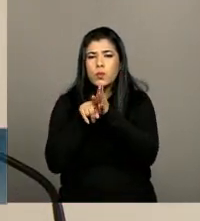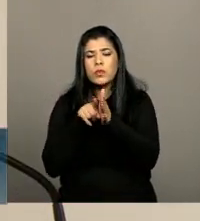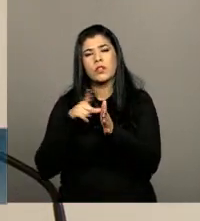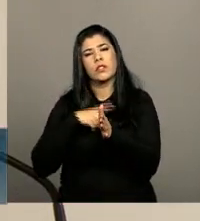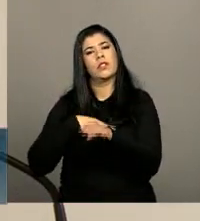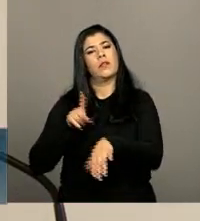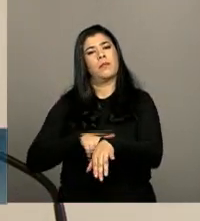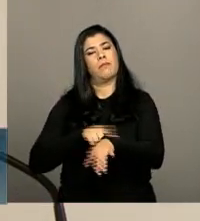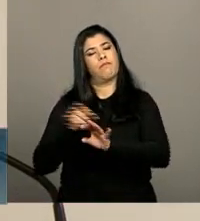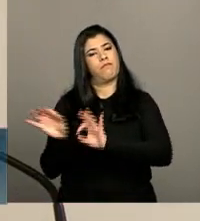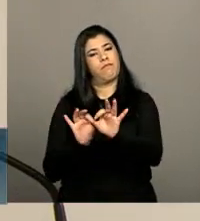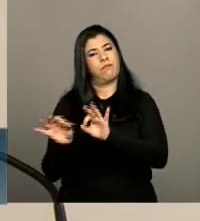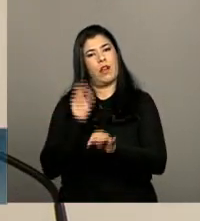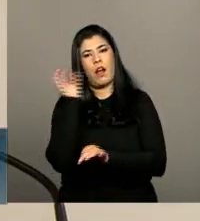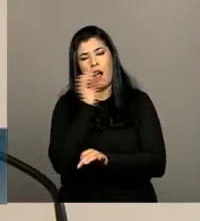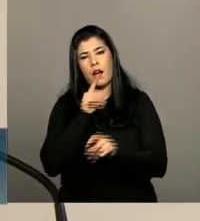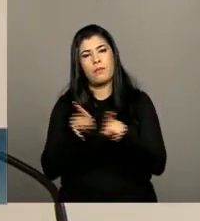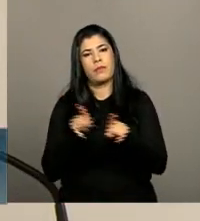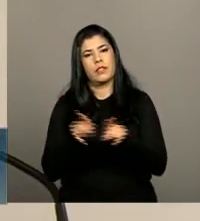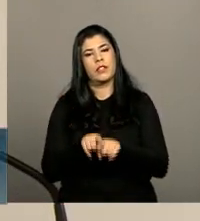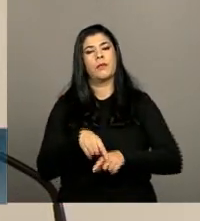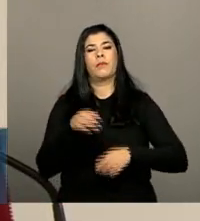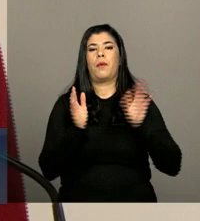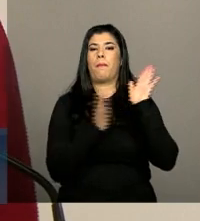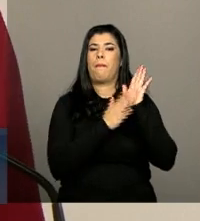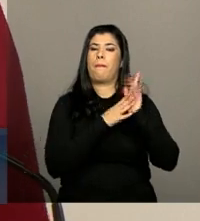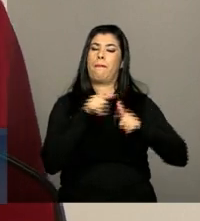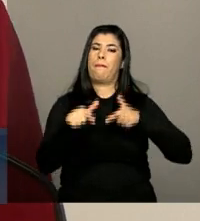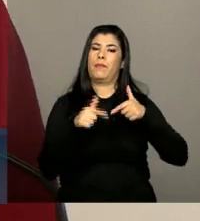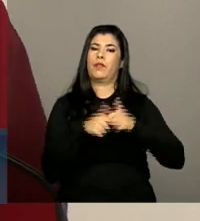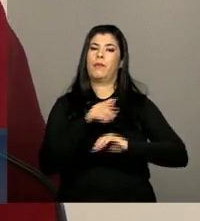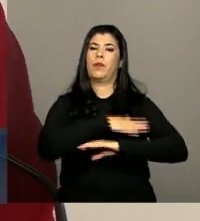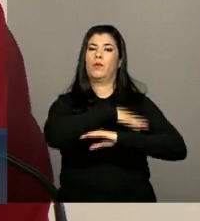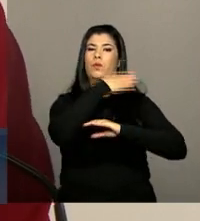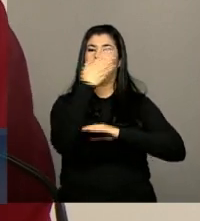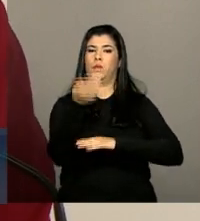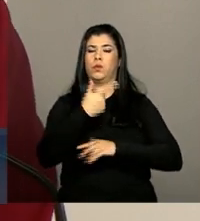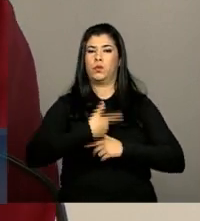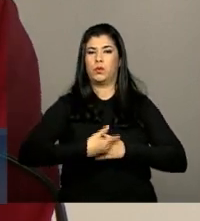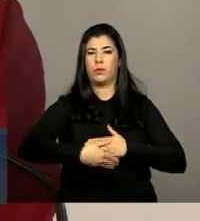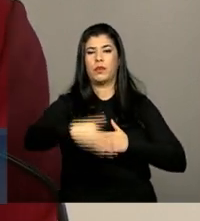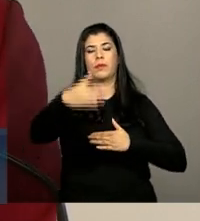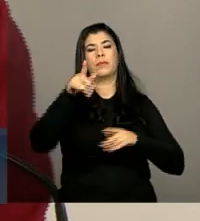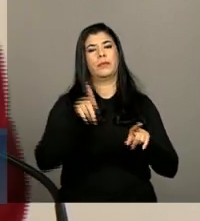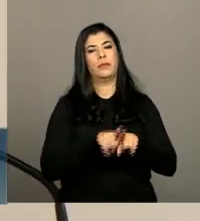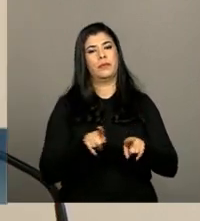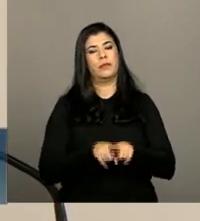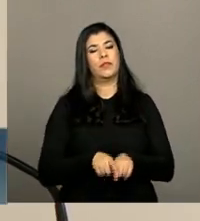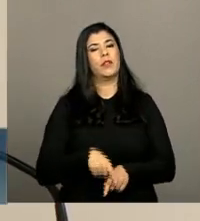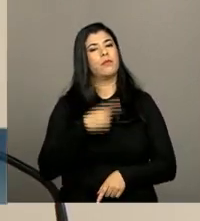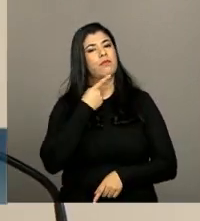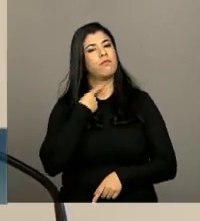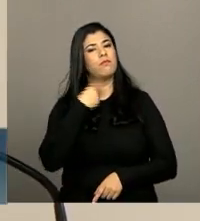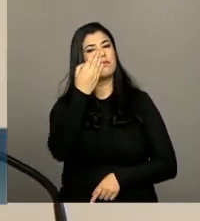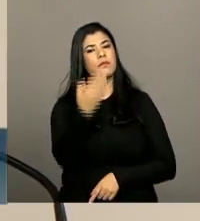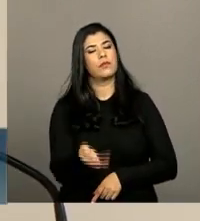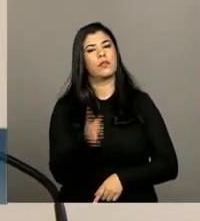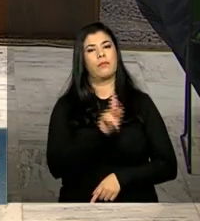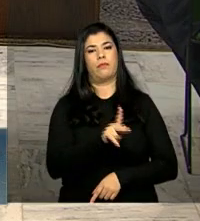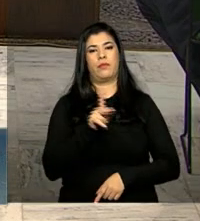proposta de longo prazo Na verdade o que eu desejo para o professor Mangabeira unger é